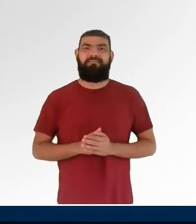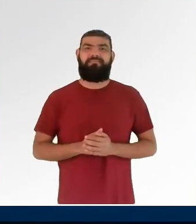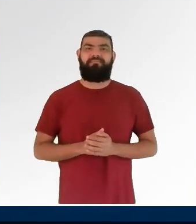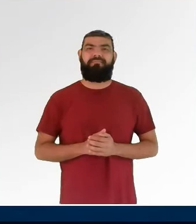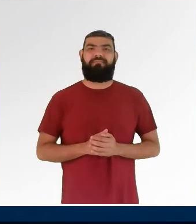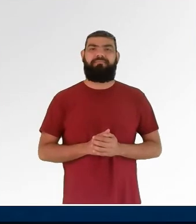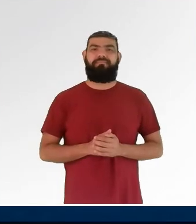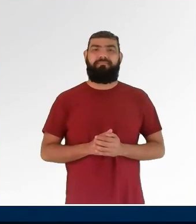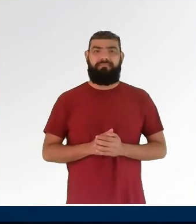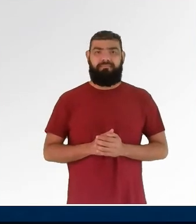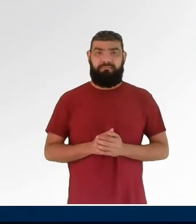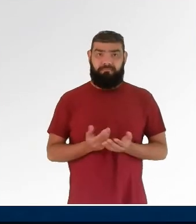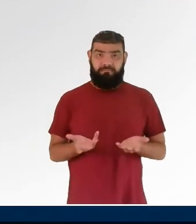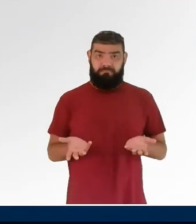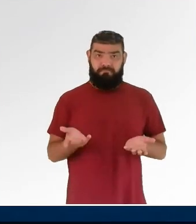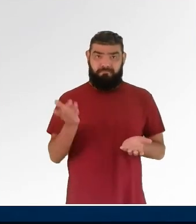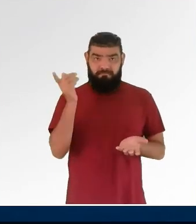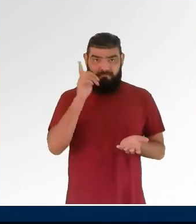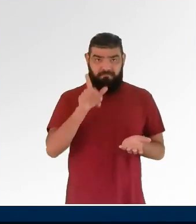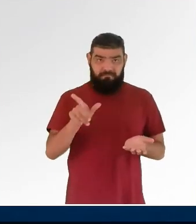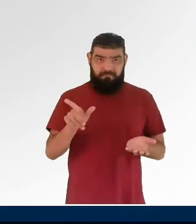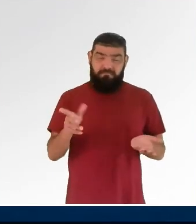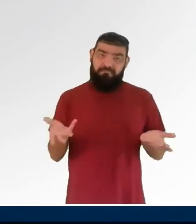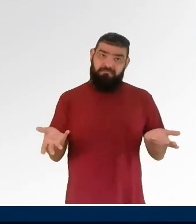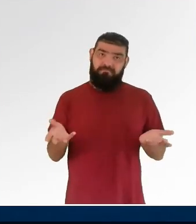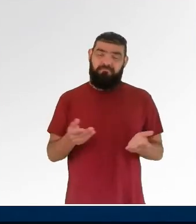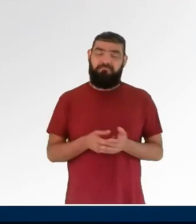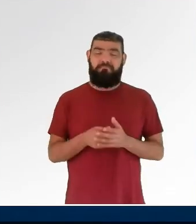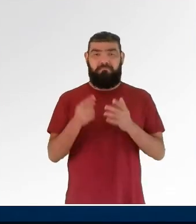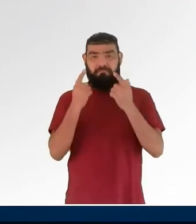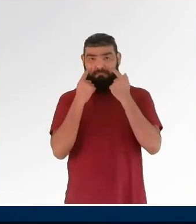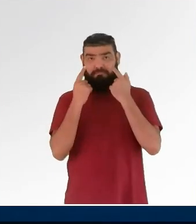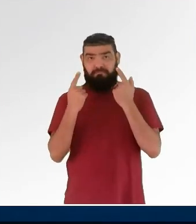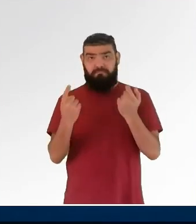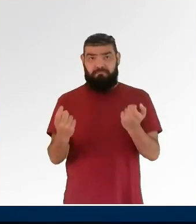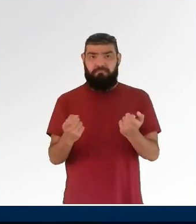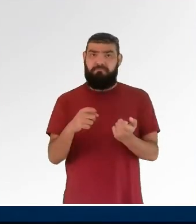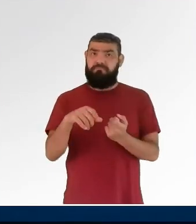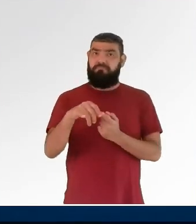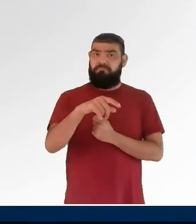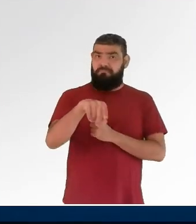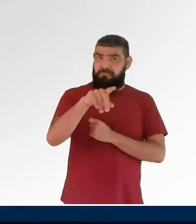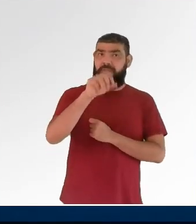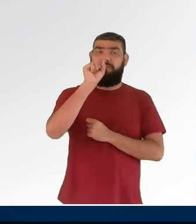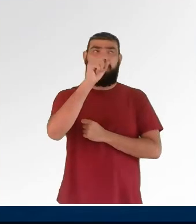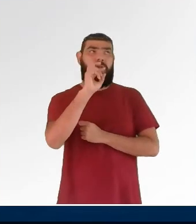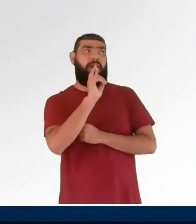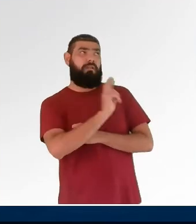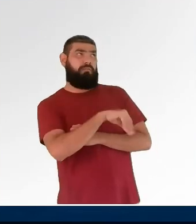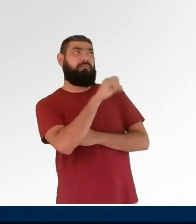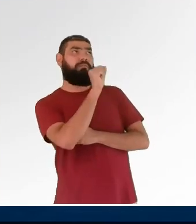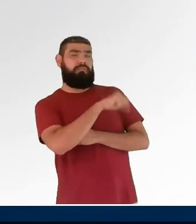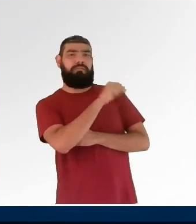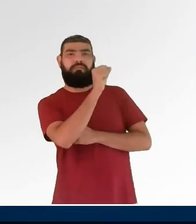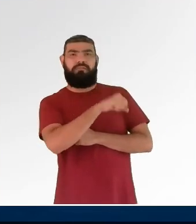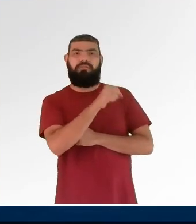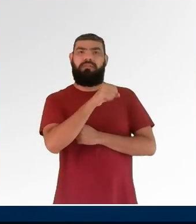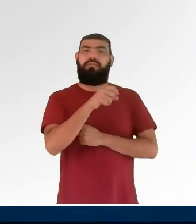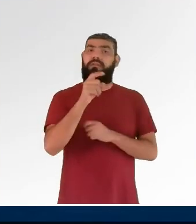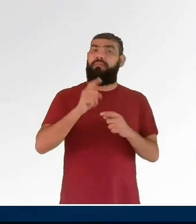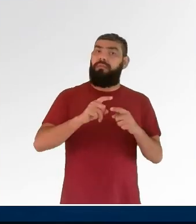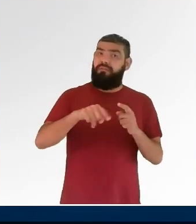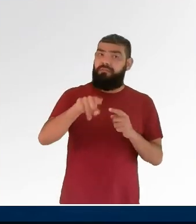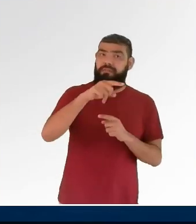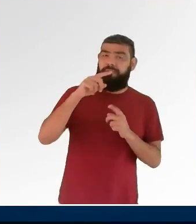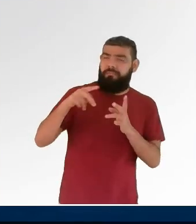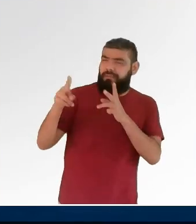Conseguiria? Pois é, olha que interessante. Se você disse que sim, olha que interessante. É porque você percebeu um